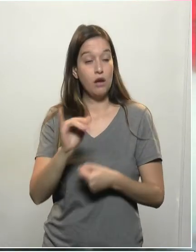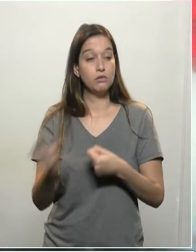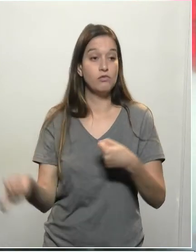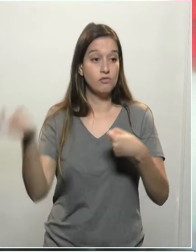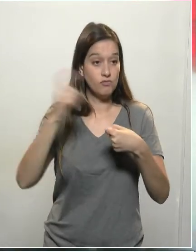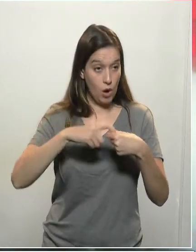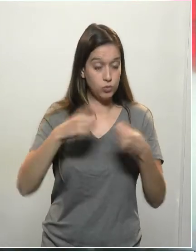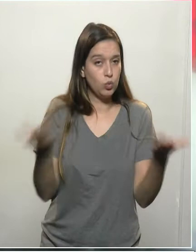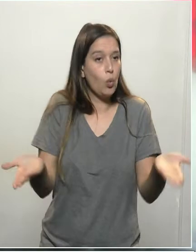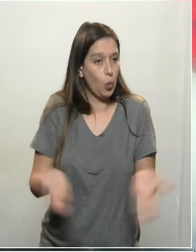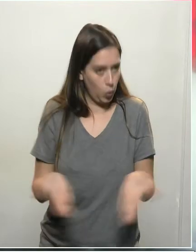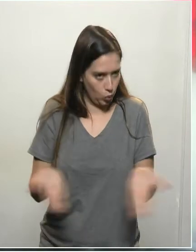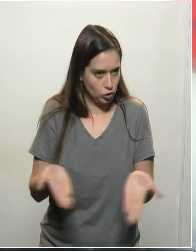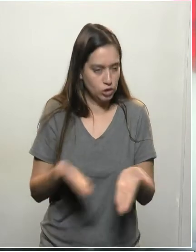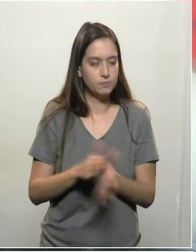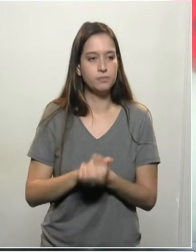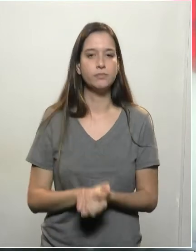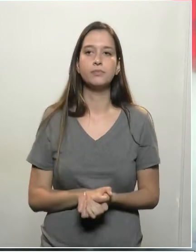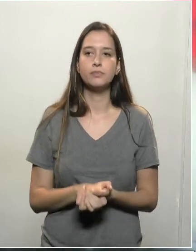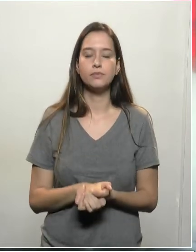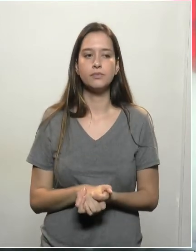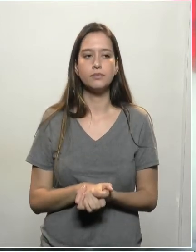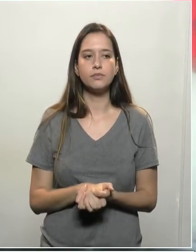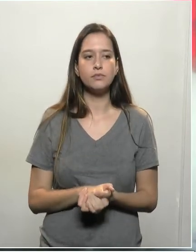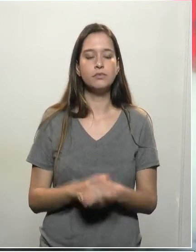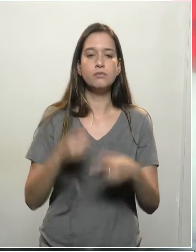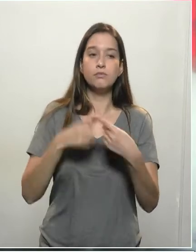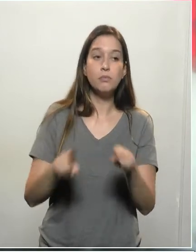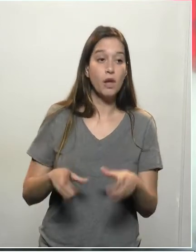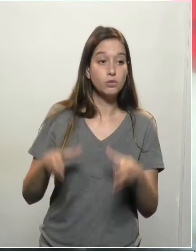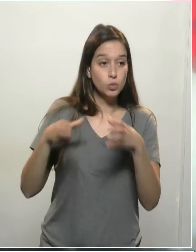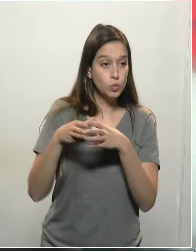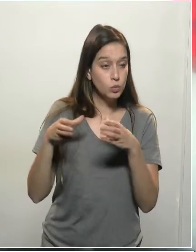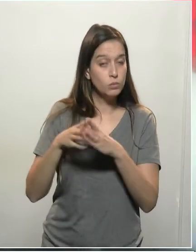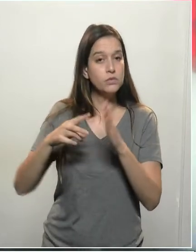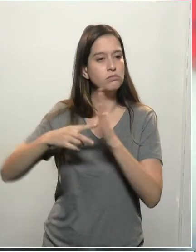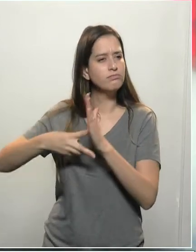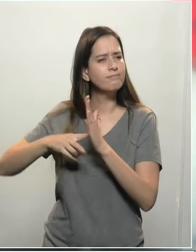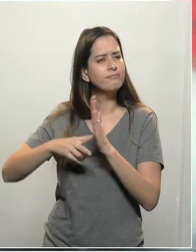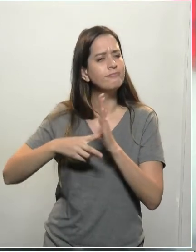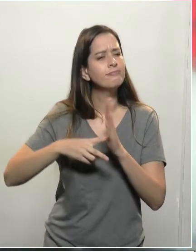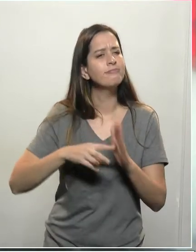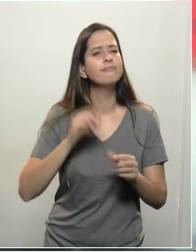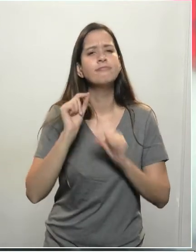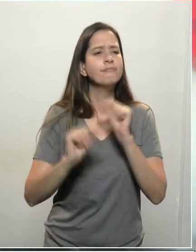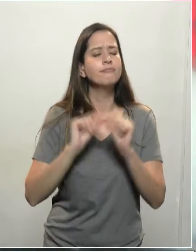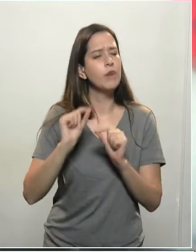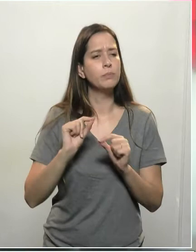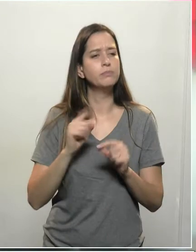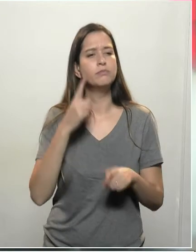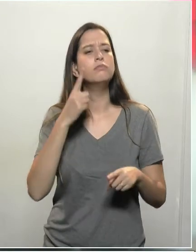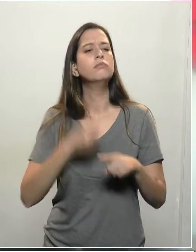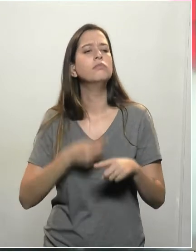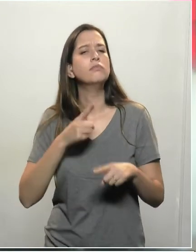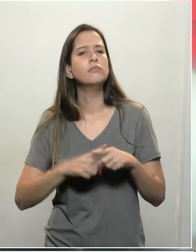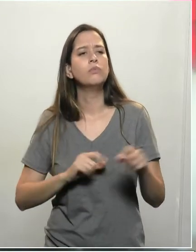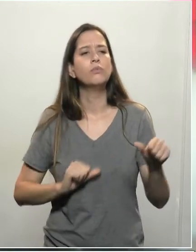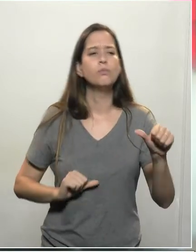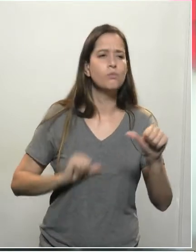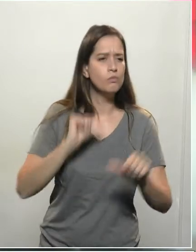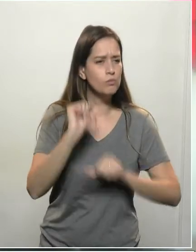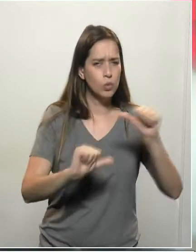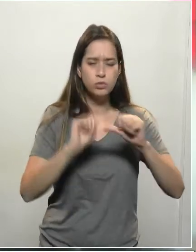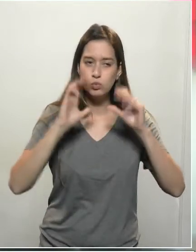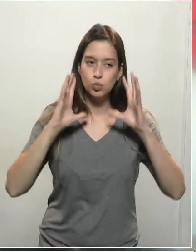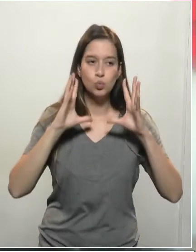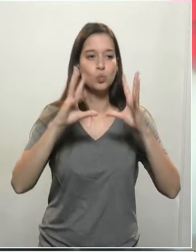de hoje. Mas o que surpreende é que nós estamos tratando de uma profunda mudança, talvez uma das mais profundas mudanças da Companhia